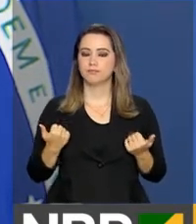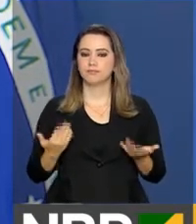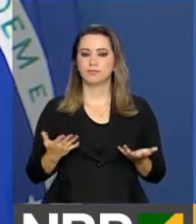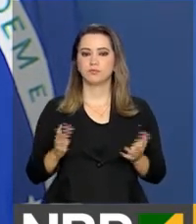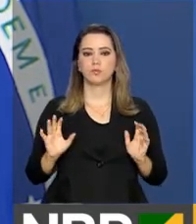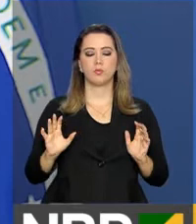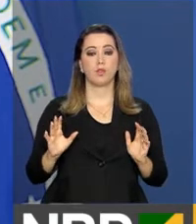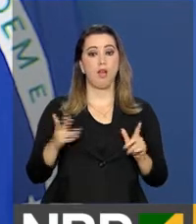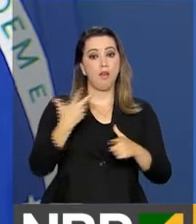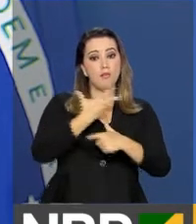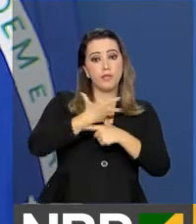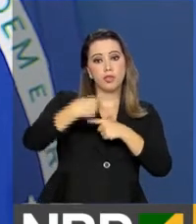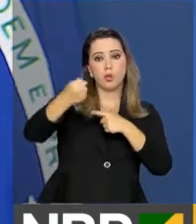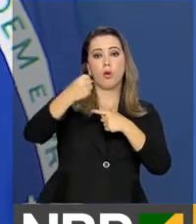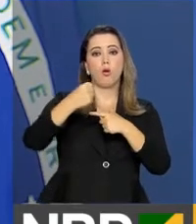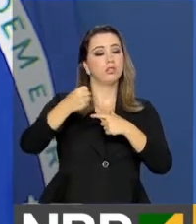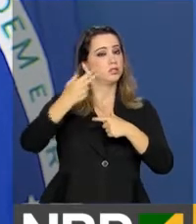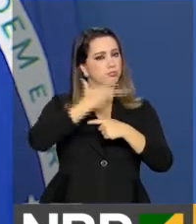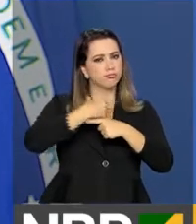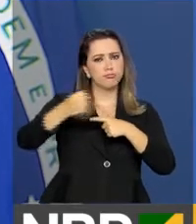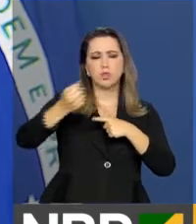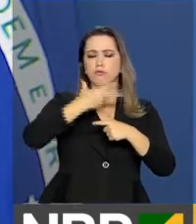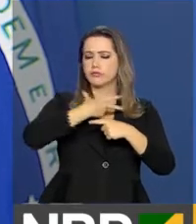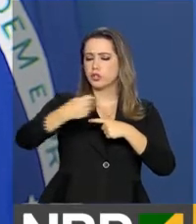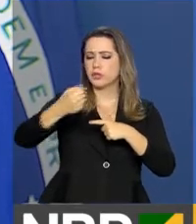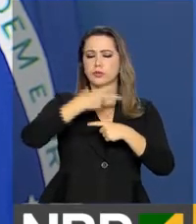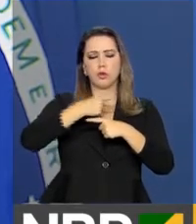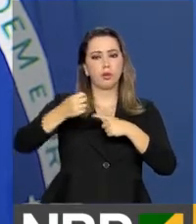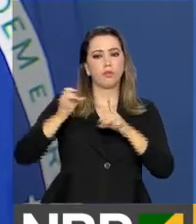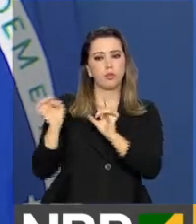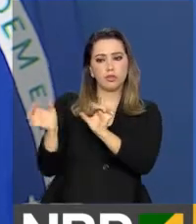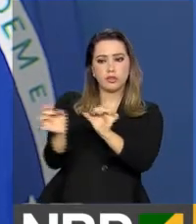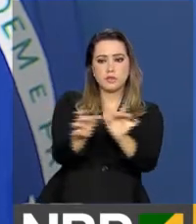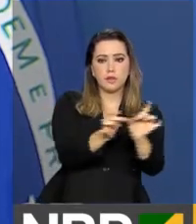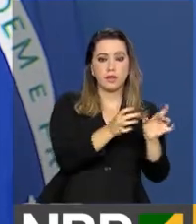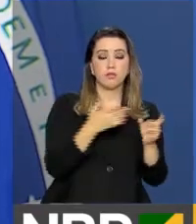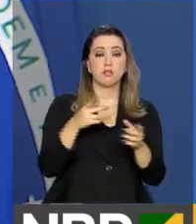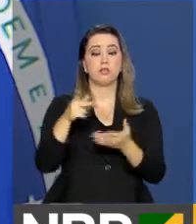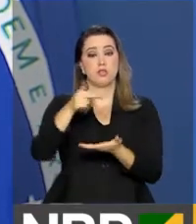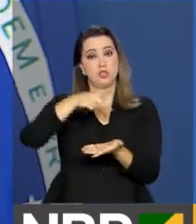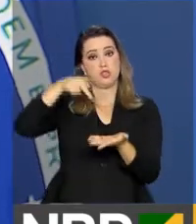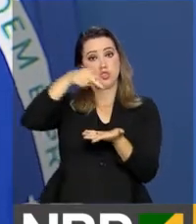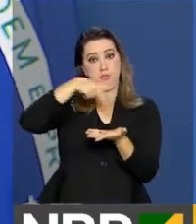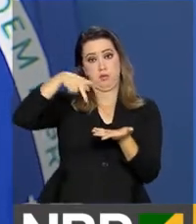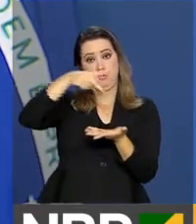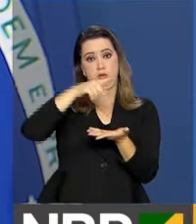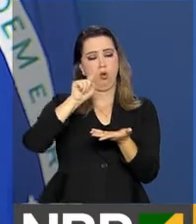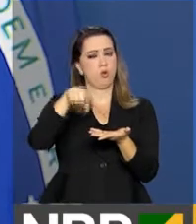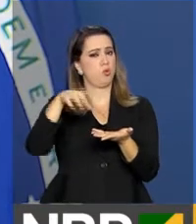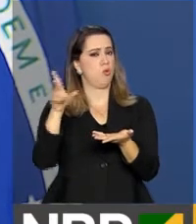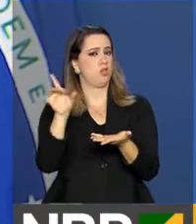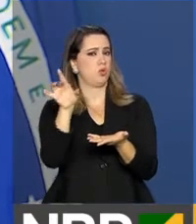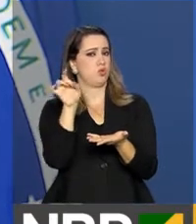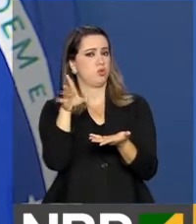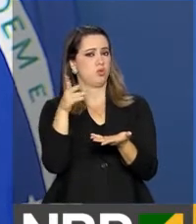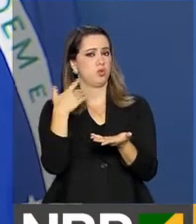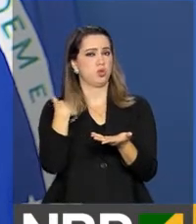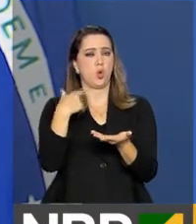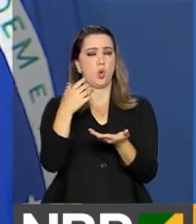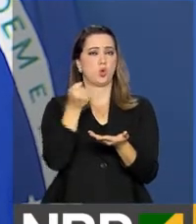sucesso dos últimos leilões do petróleo não foi fruto do acaso